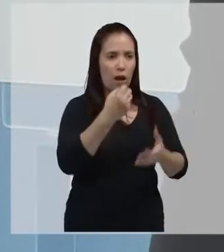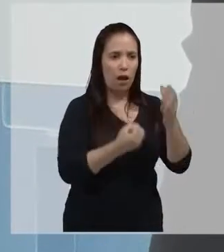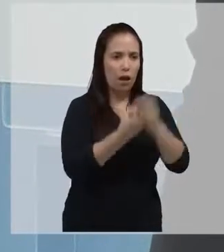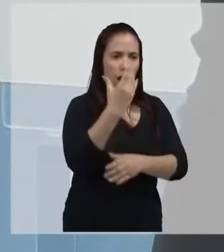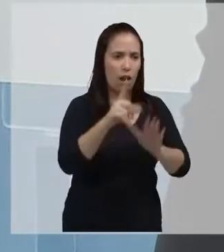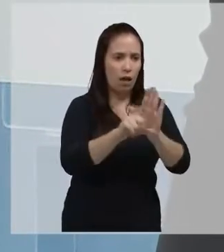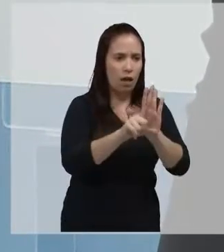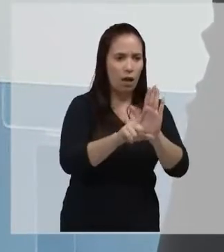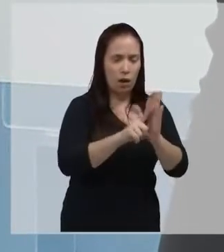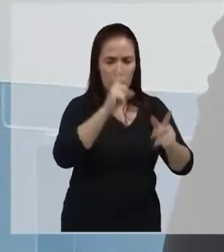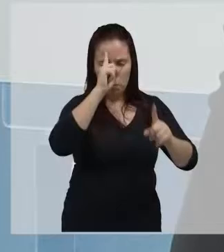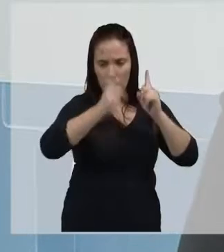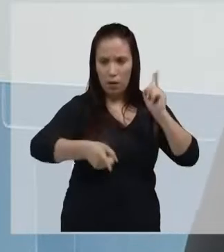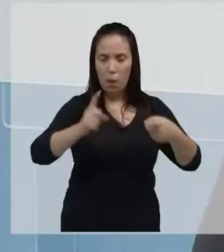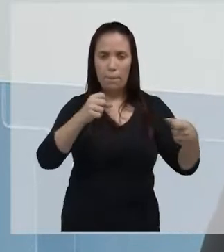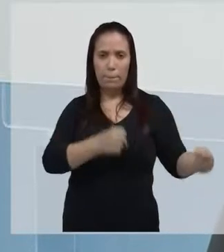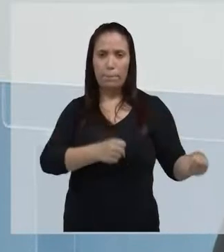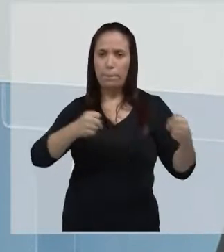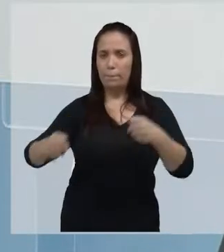por cima do